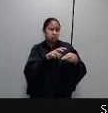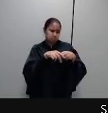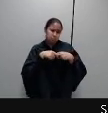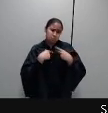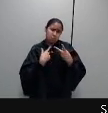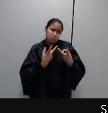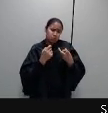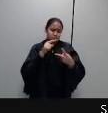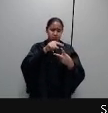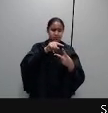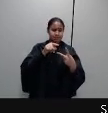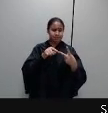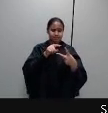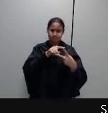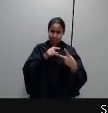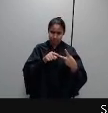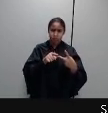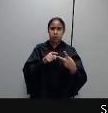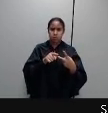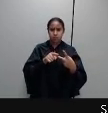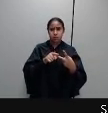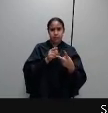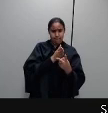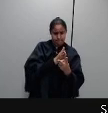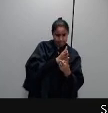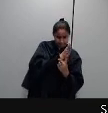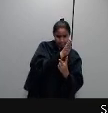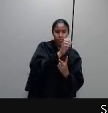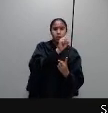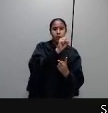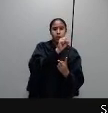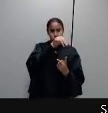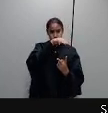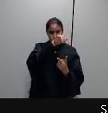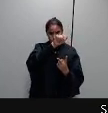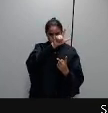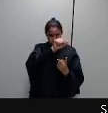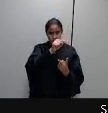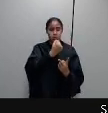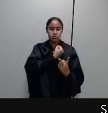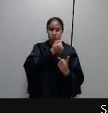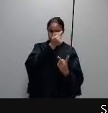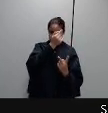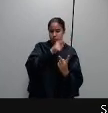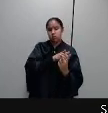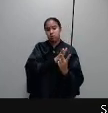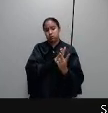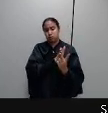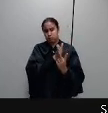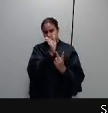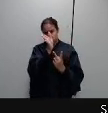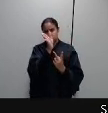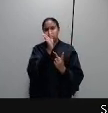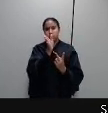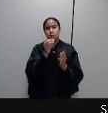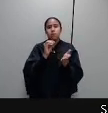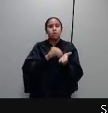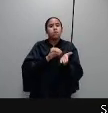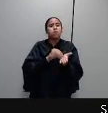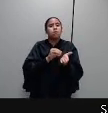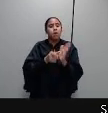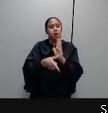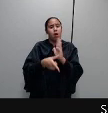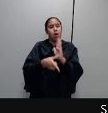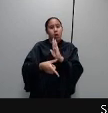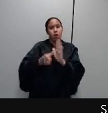a questão da soma sete e a questão do da ausência de prequestionamento esse